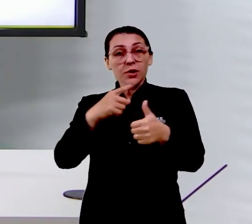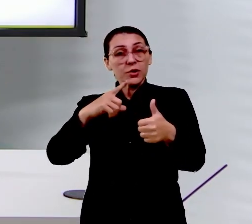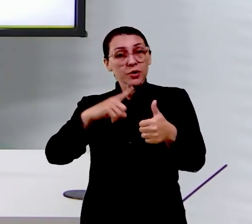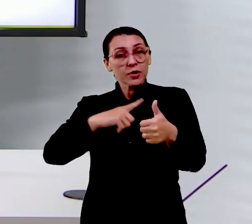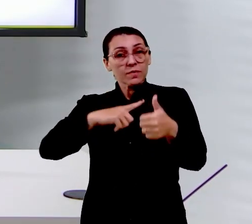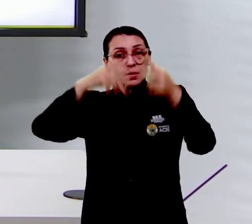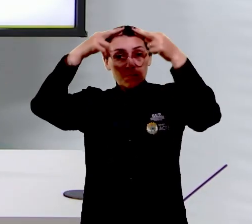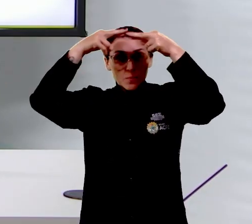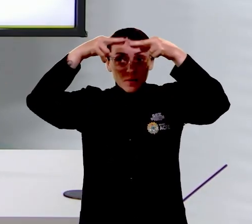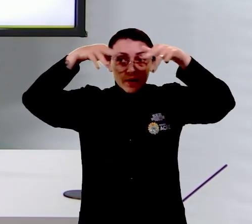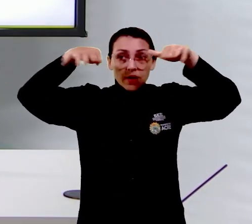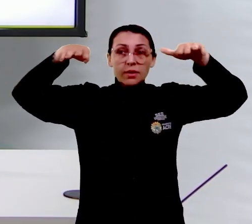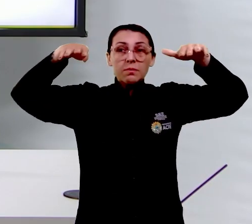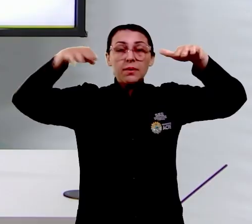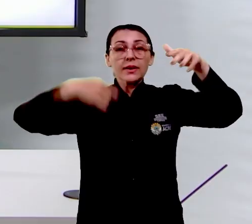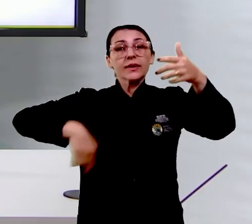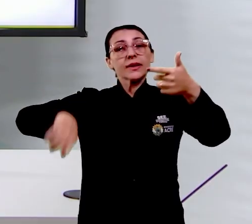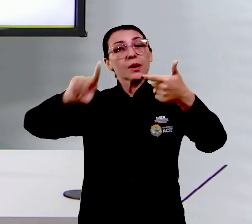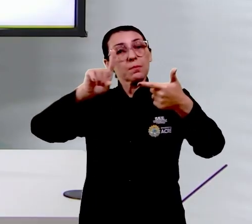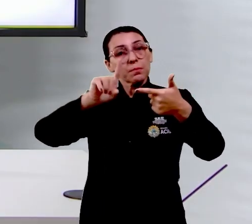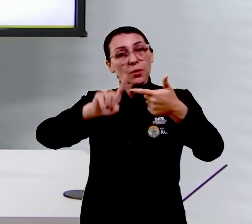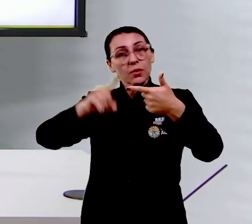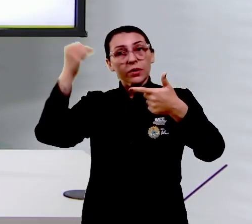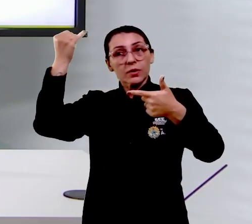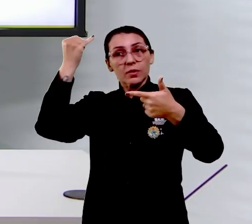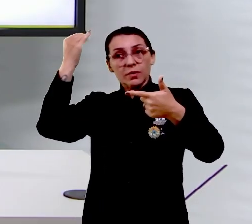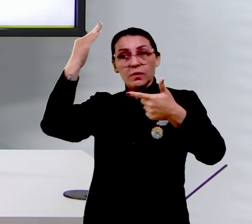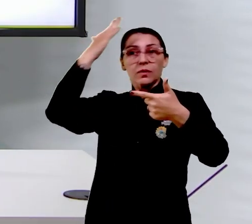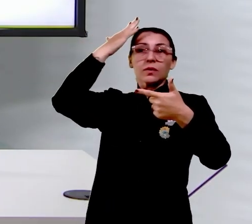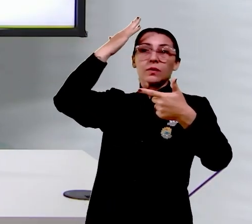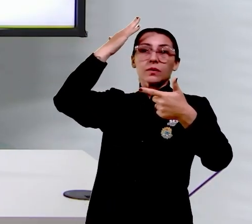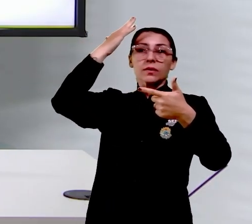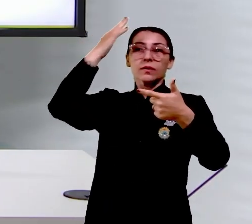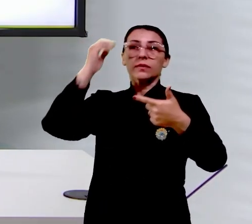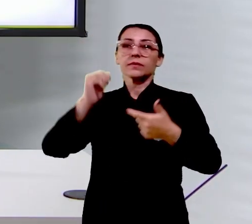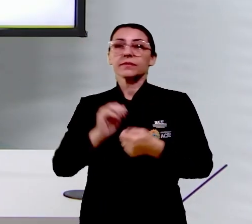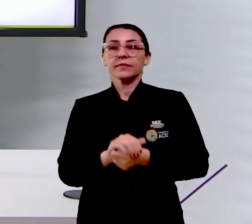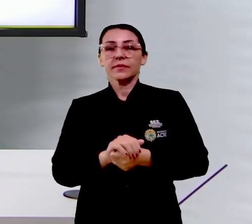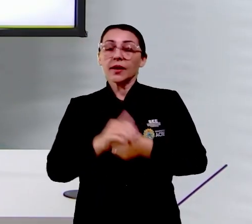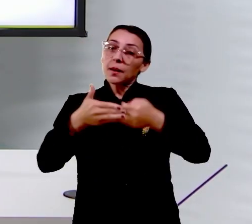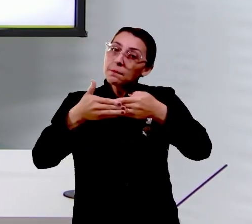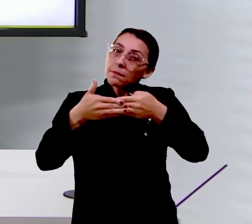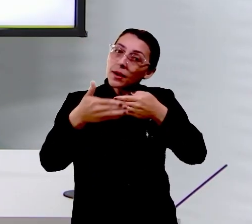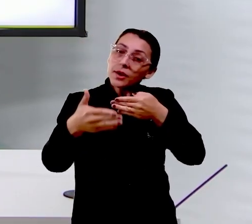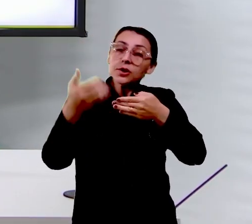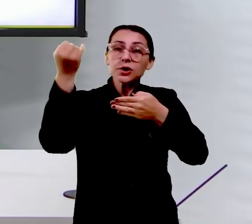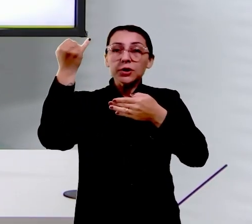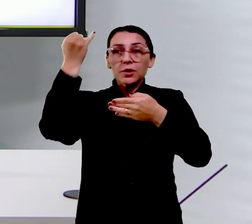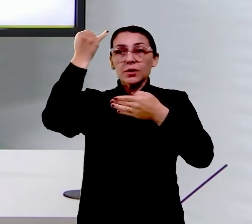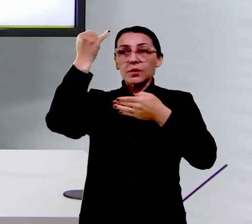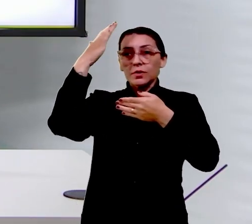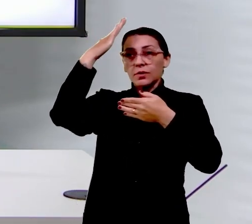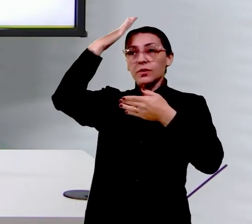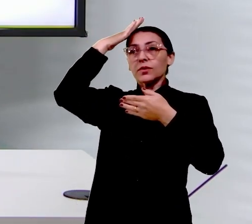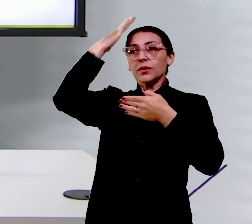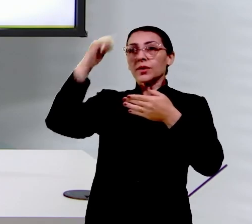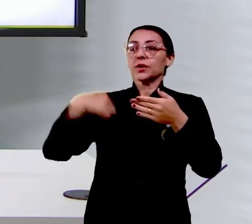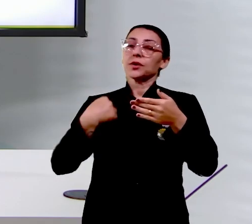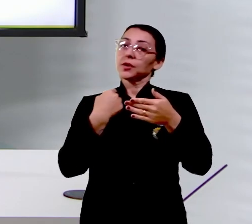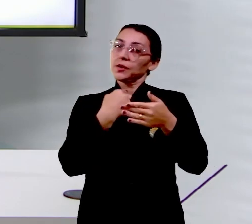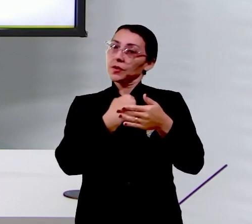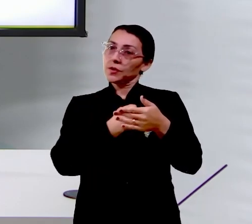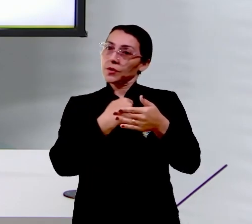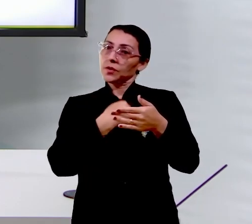tivemos o renascimento, em seguida nós tivemos o iluminismo. E a partir do iluminismo é que nós